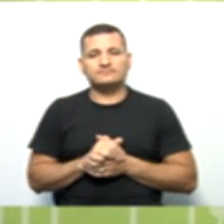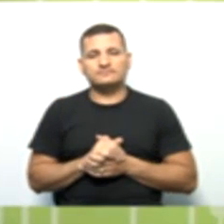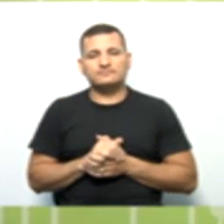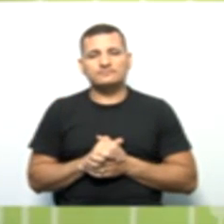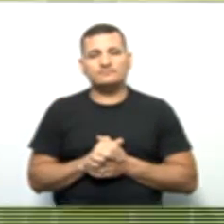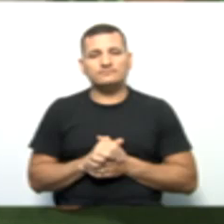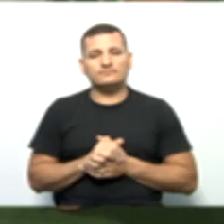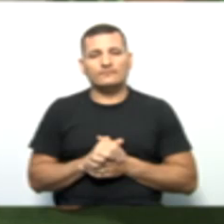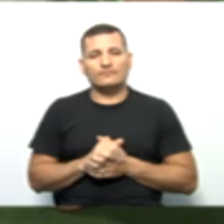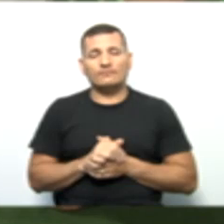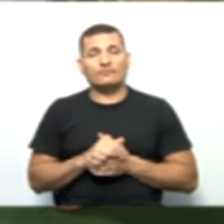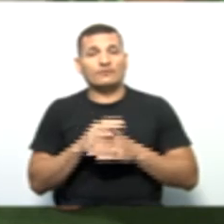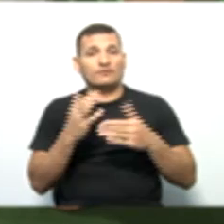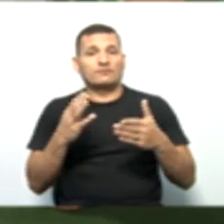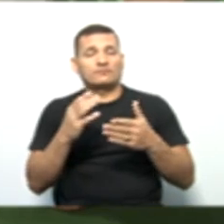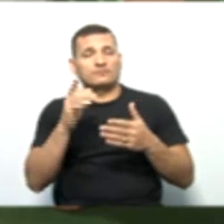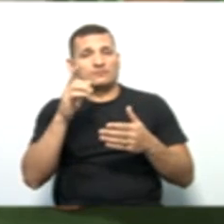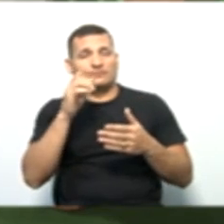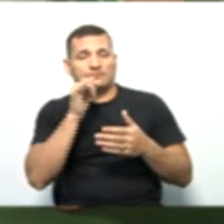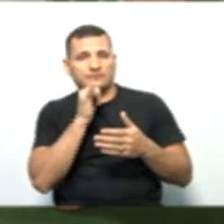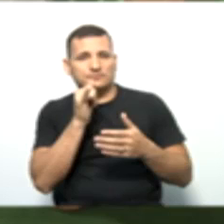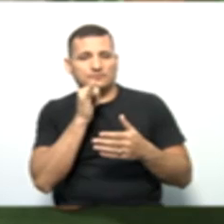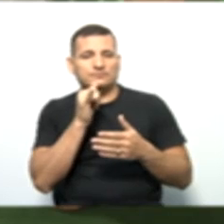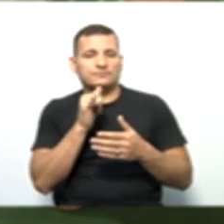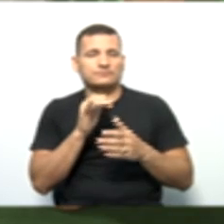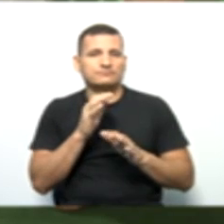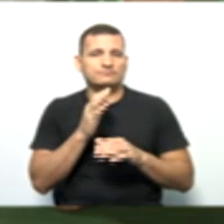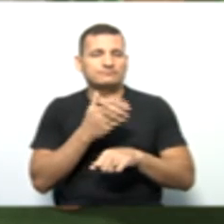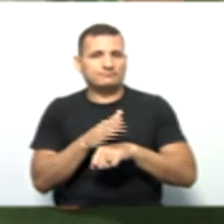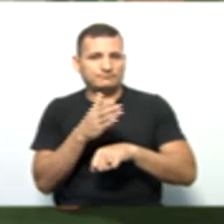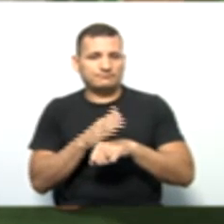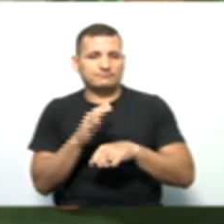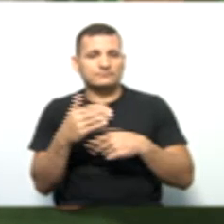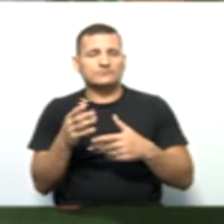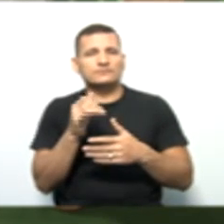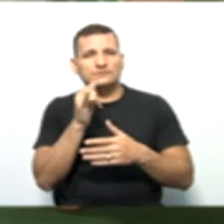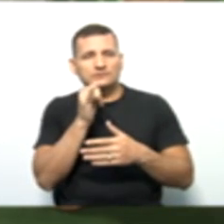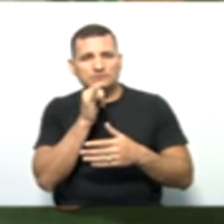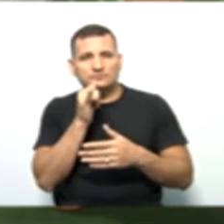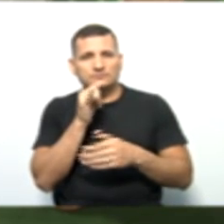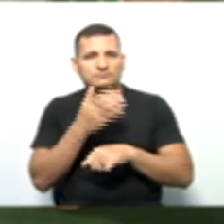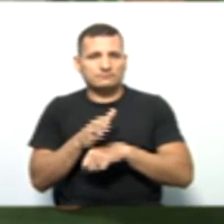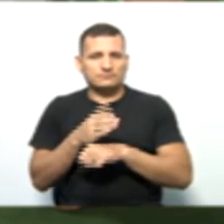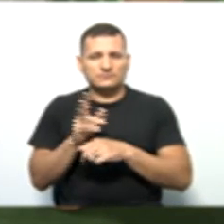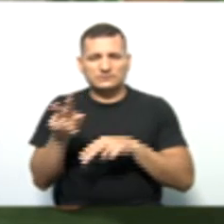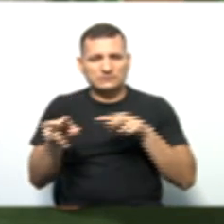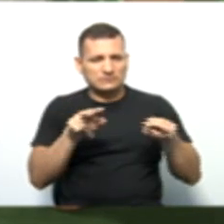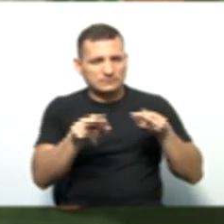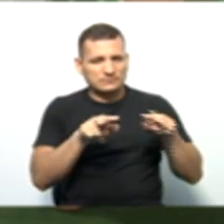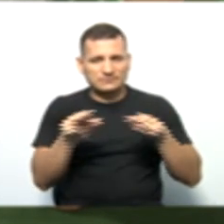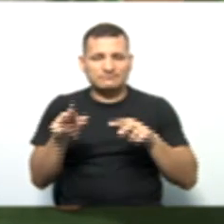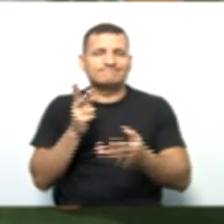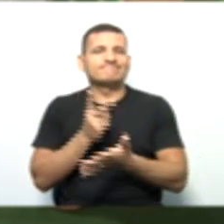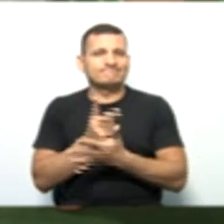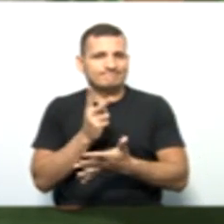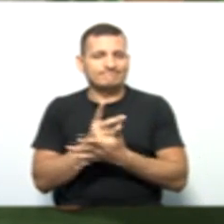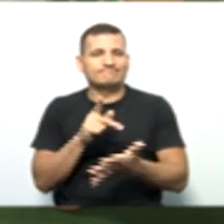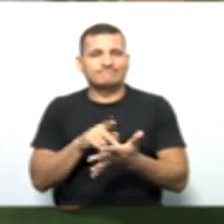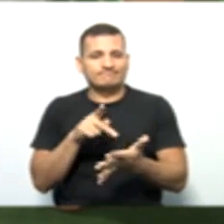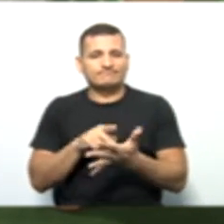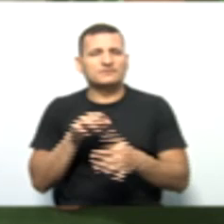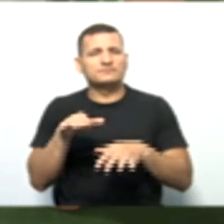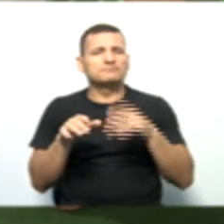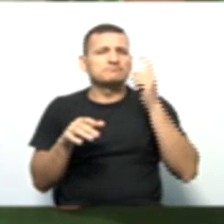isso? Exatamente. Então, esse é um exemplo na prática, e na prática a gente vê muito isso. Né? Parece bobagem a gente falar que, mas isso aí é